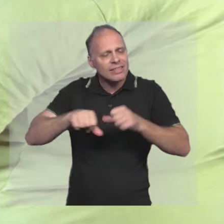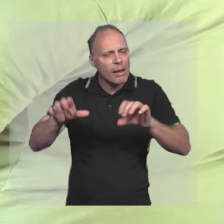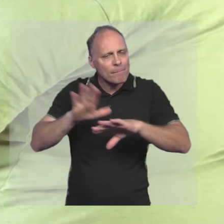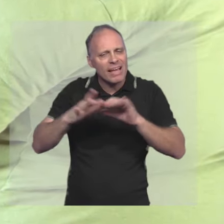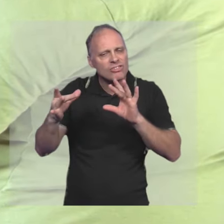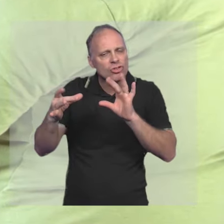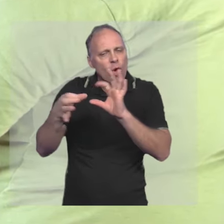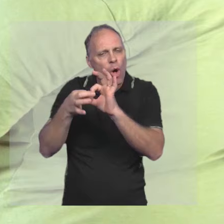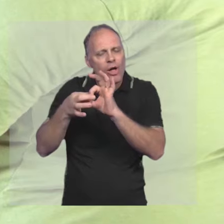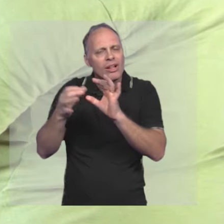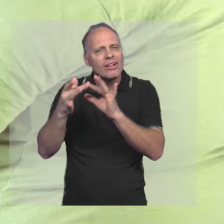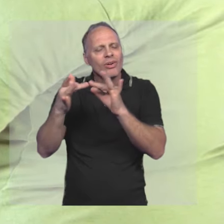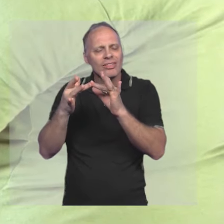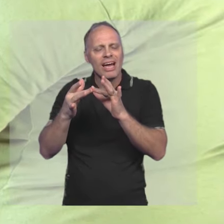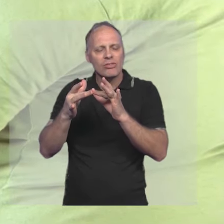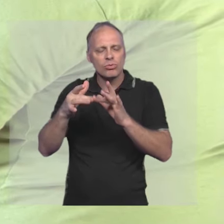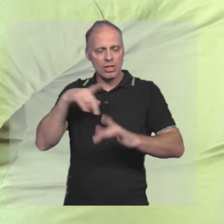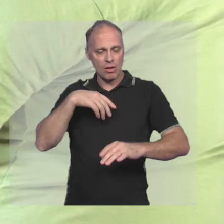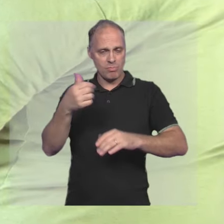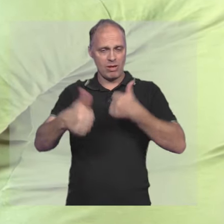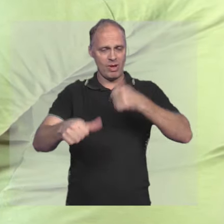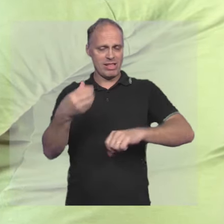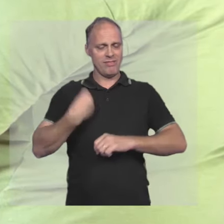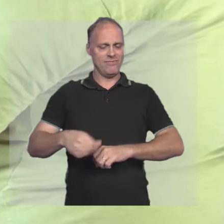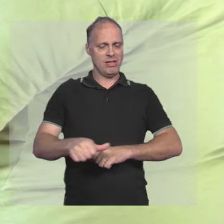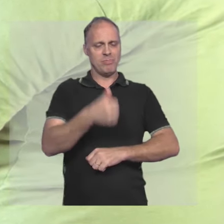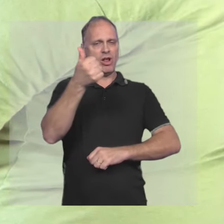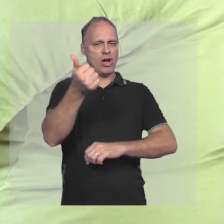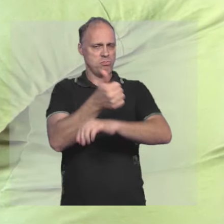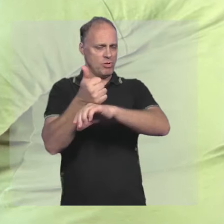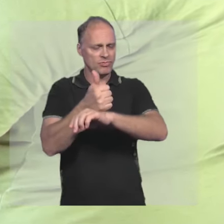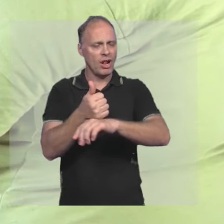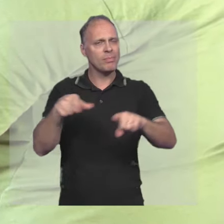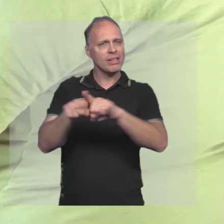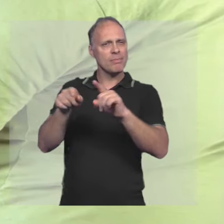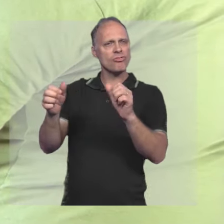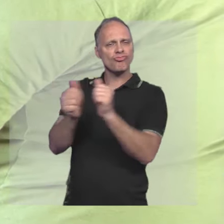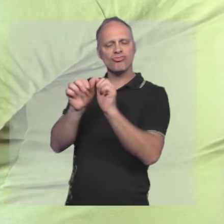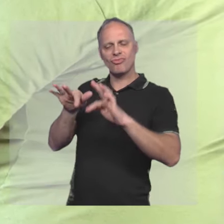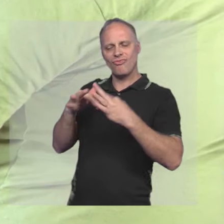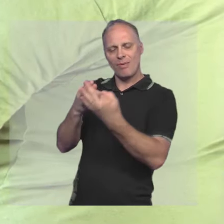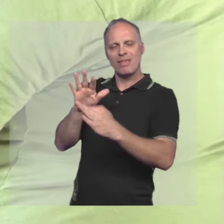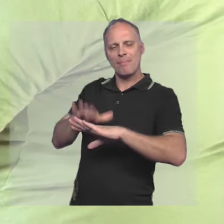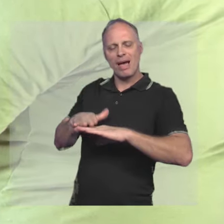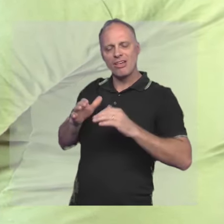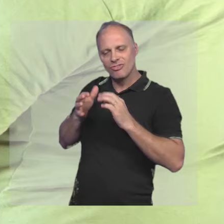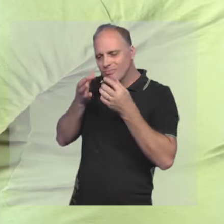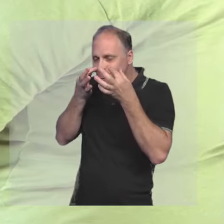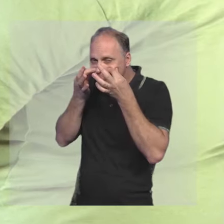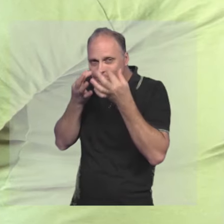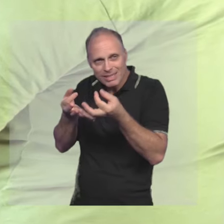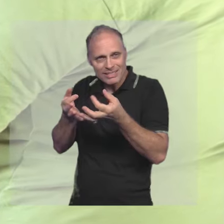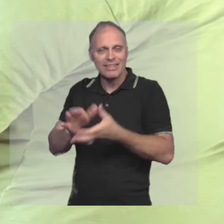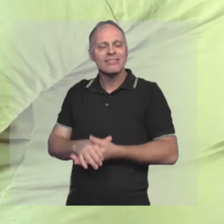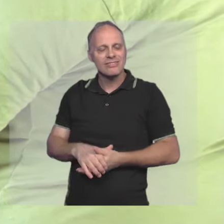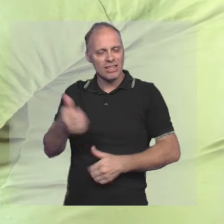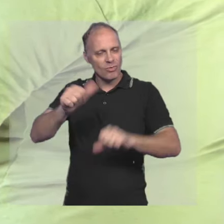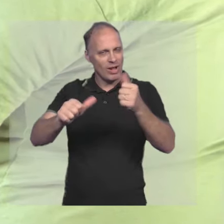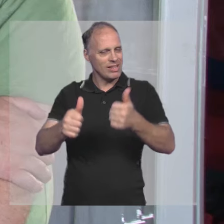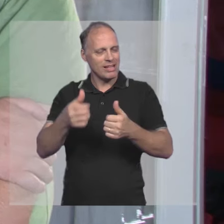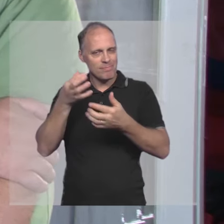só ter uma carreira, uma qualidade de vida melhor, como ter um convívio familiar também mais próximo e de